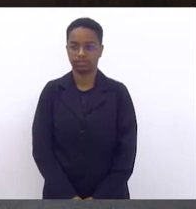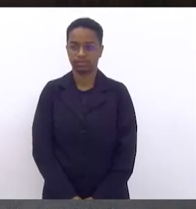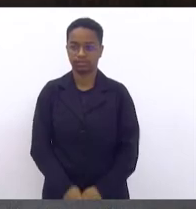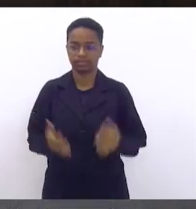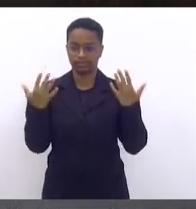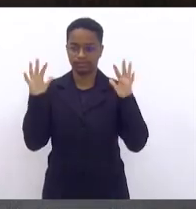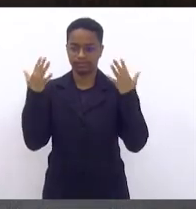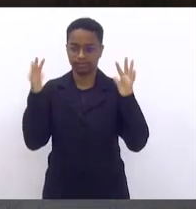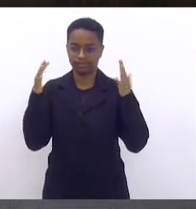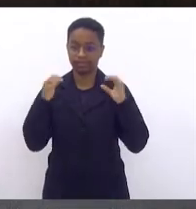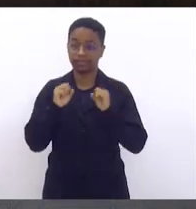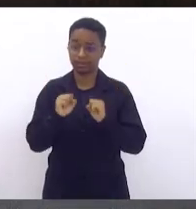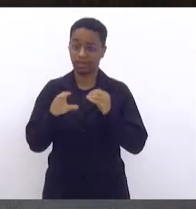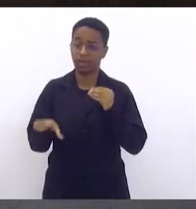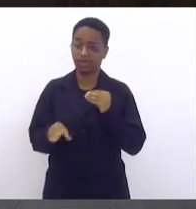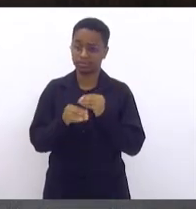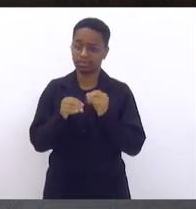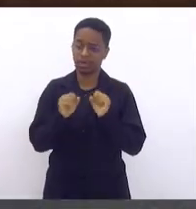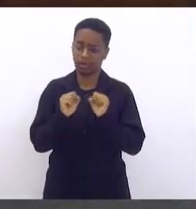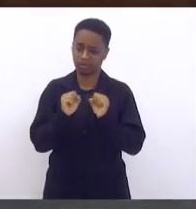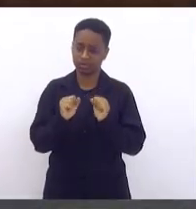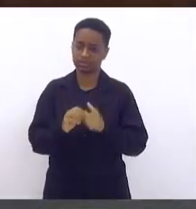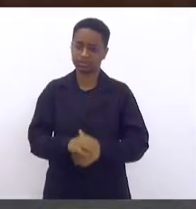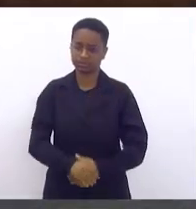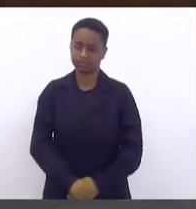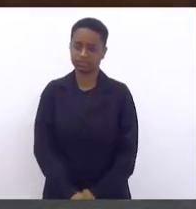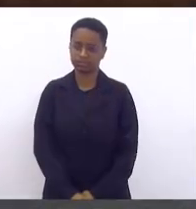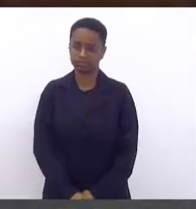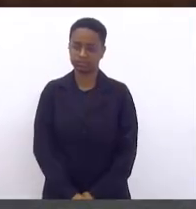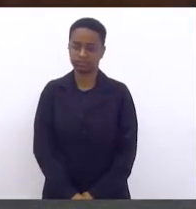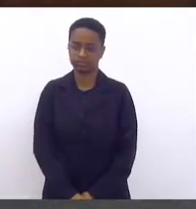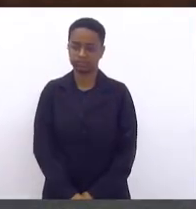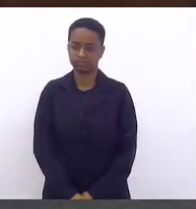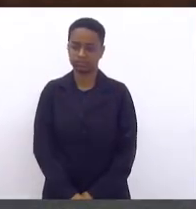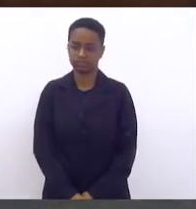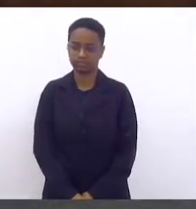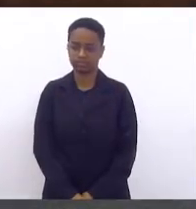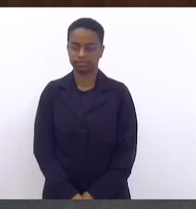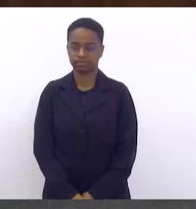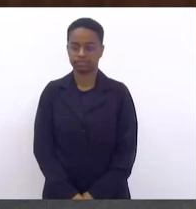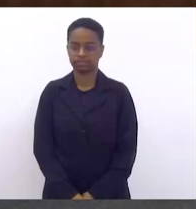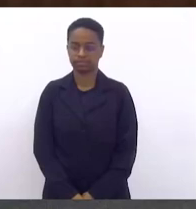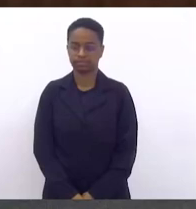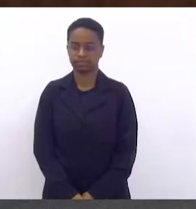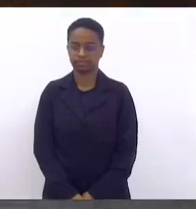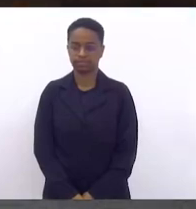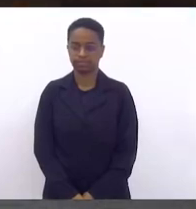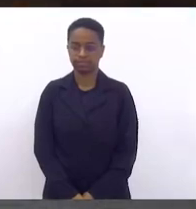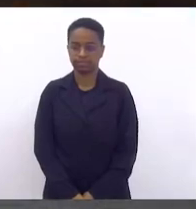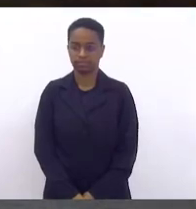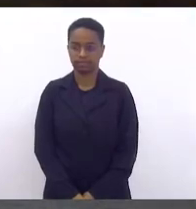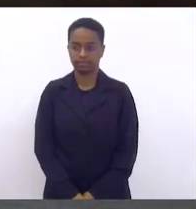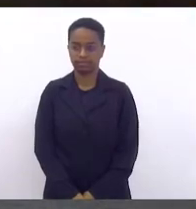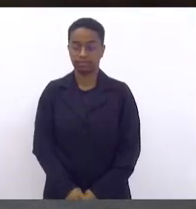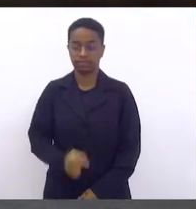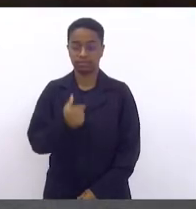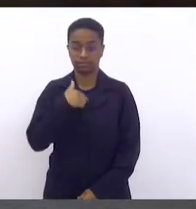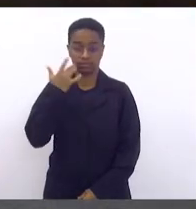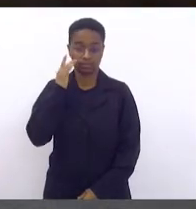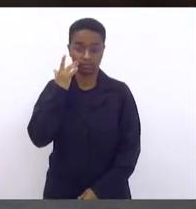pode complementar com certeza né Alô pronto eu acho que a questão do